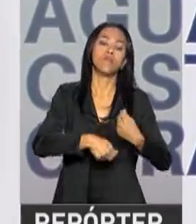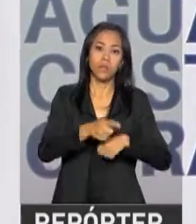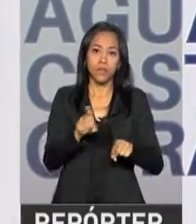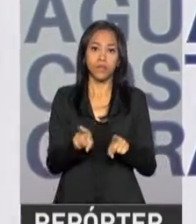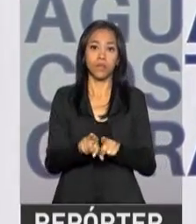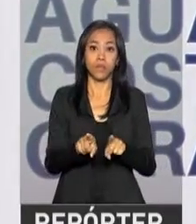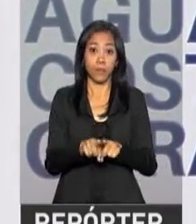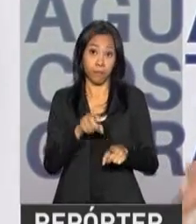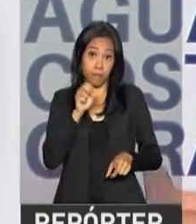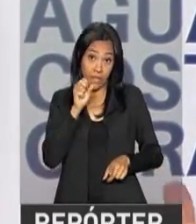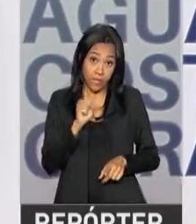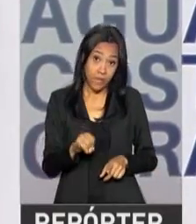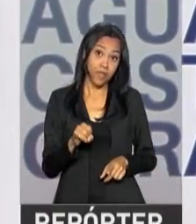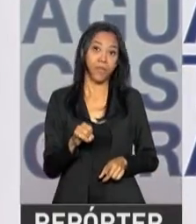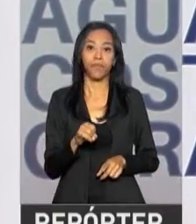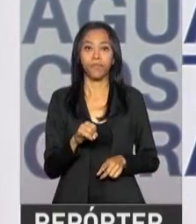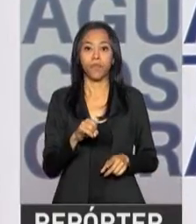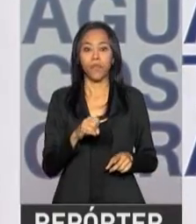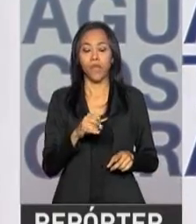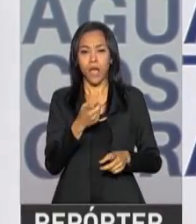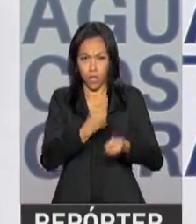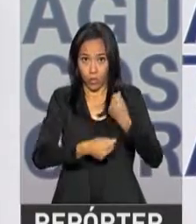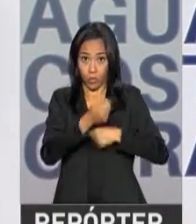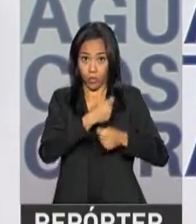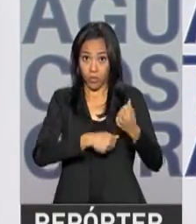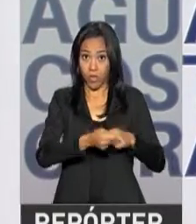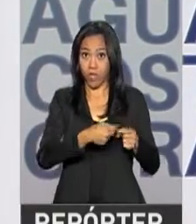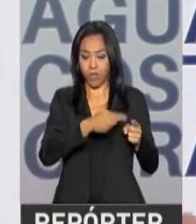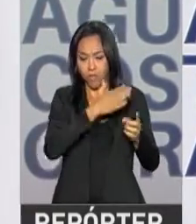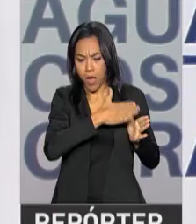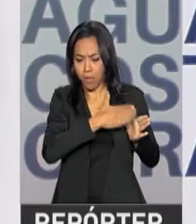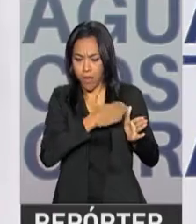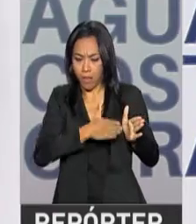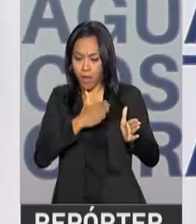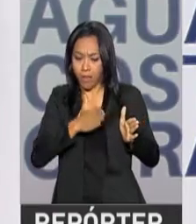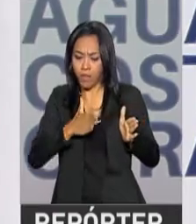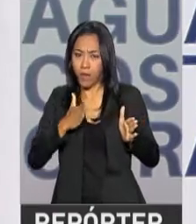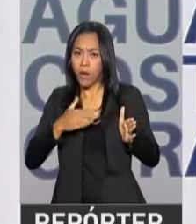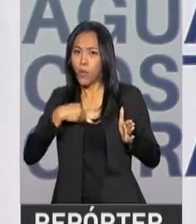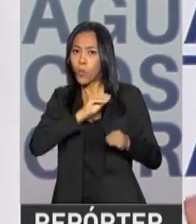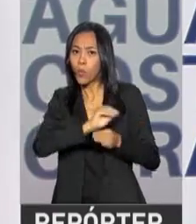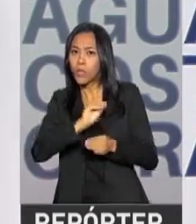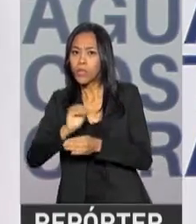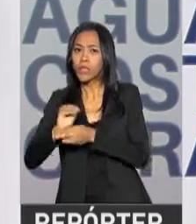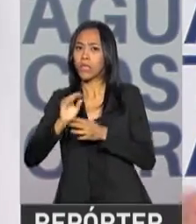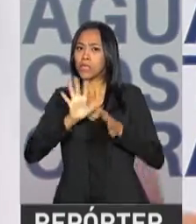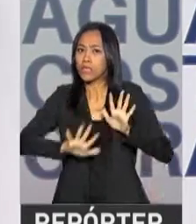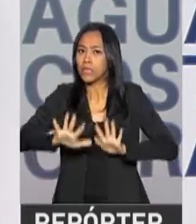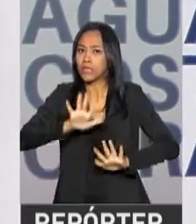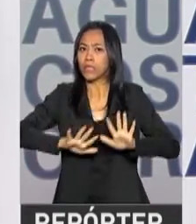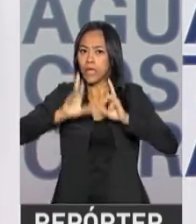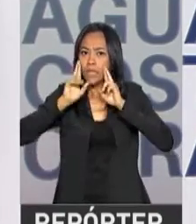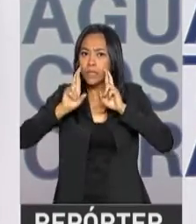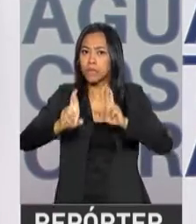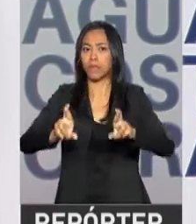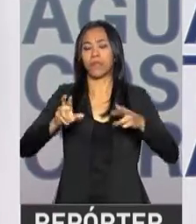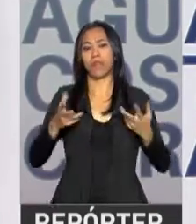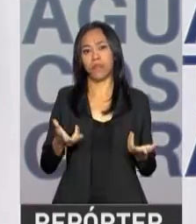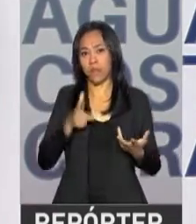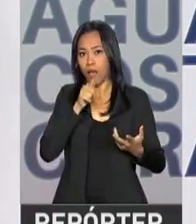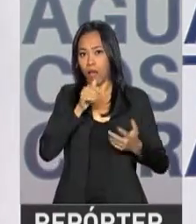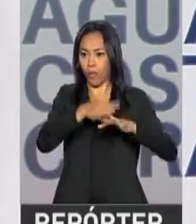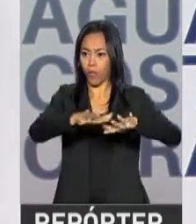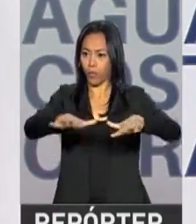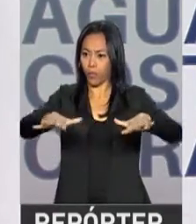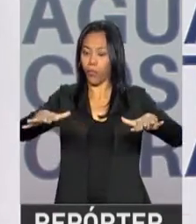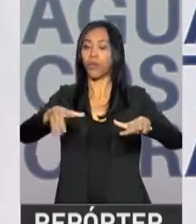se não não forem realizados de forma sustentável de forma que respeitem esses processos